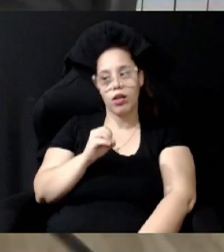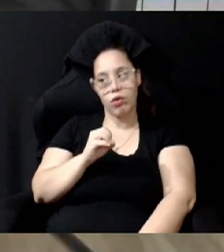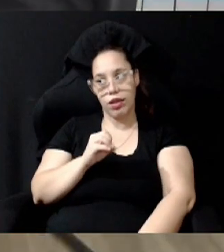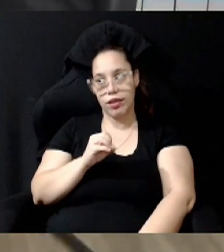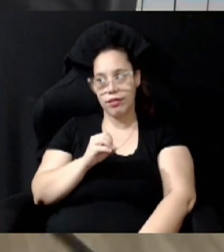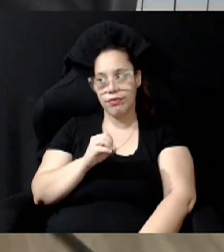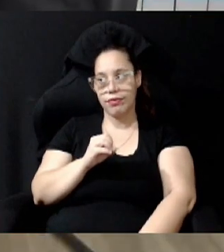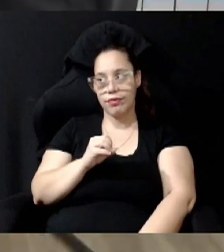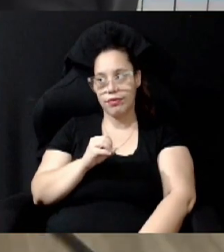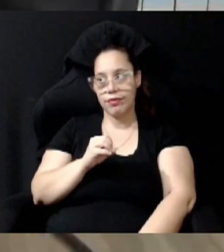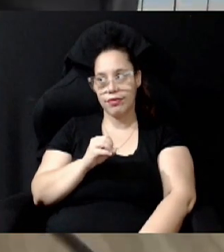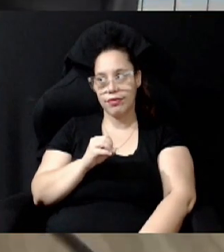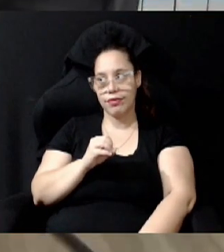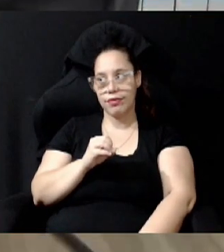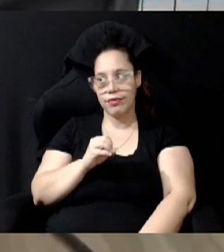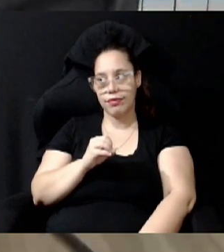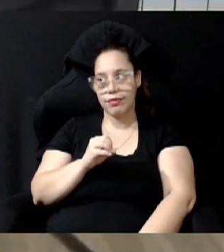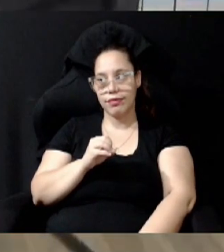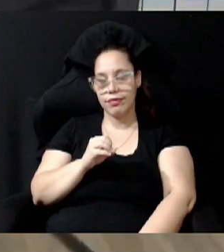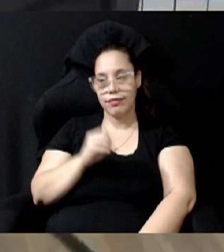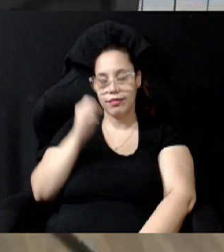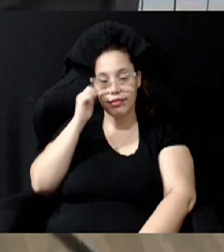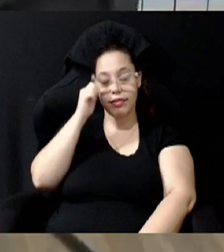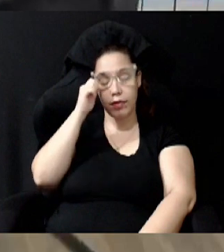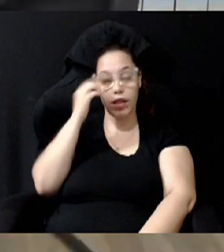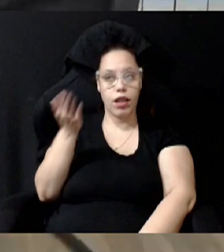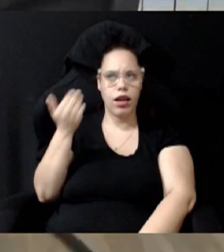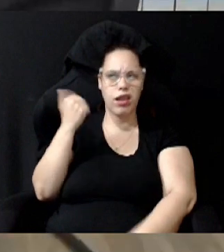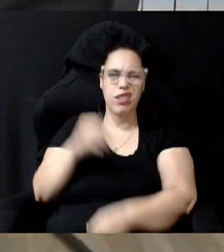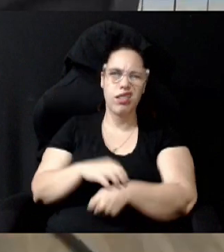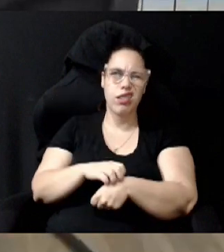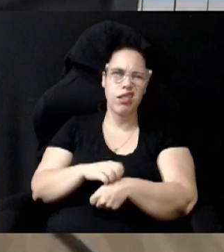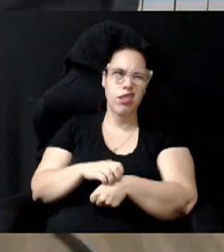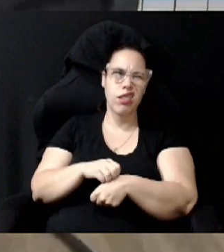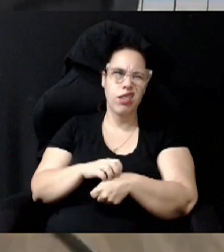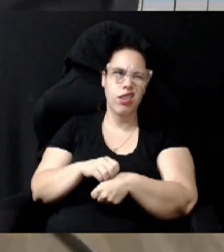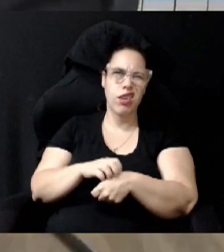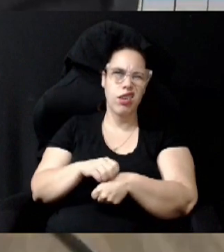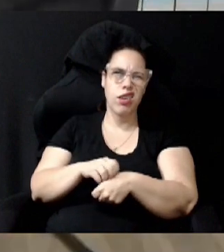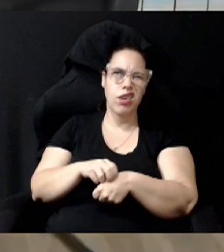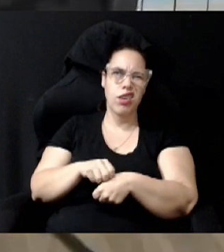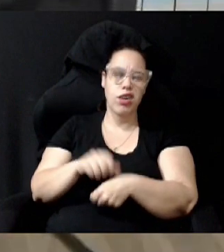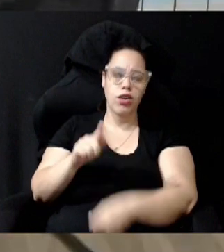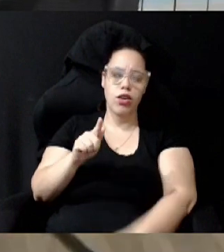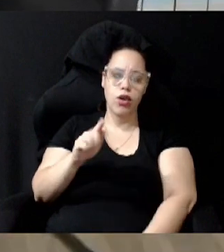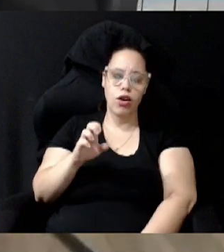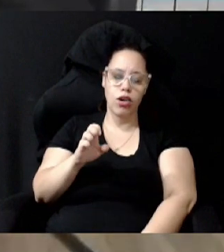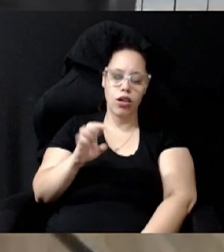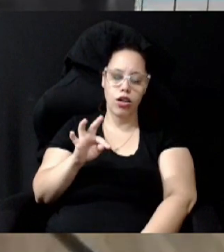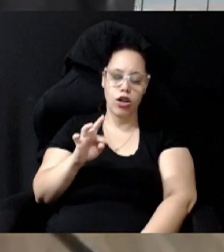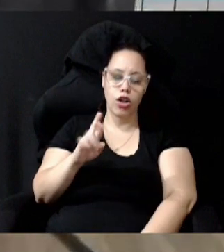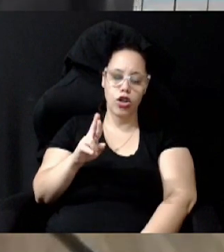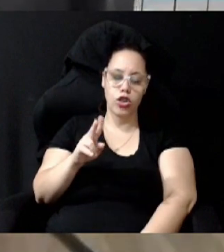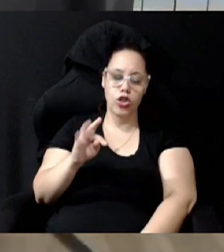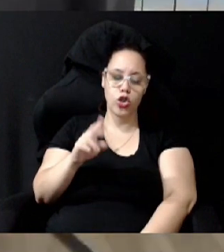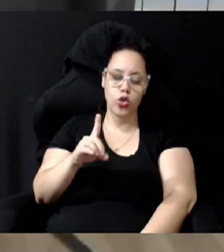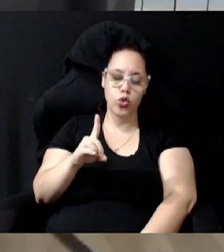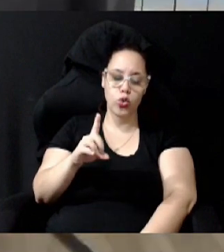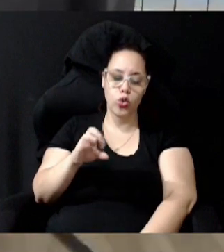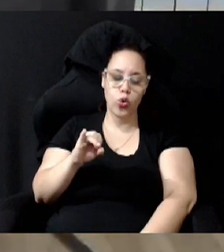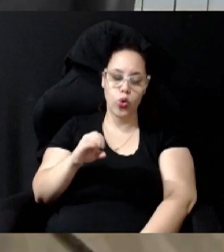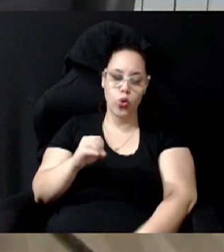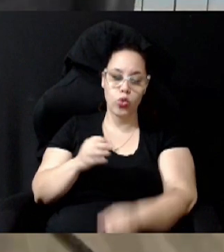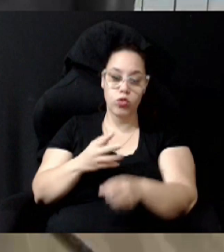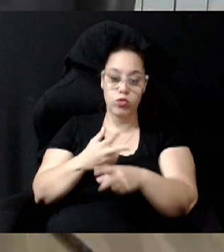Né? Antes disso, em 55, perdão, pulei o Getúlio. Getúlio ganha as eleições em 50, na realidade, esse fato